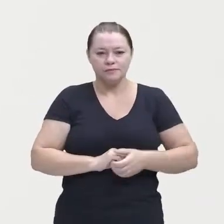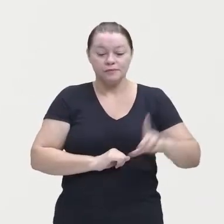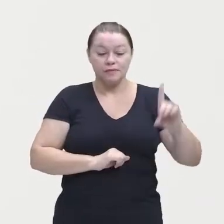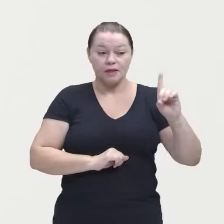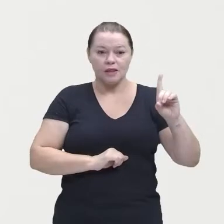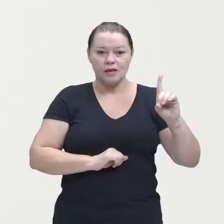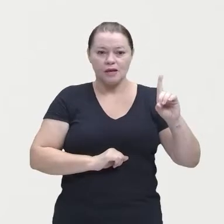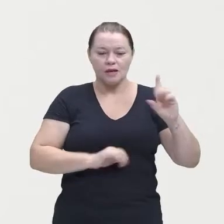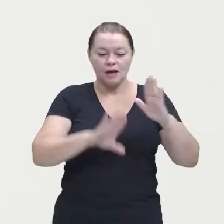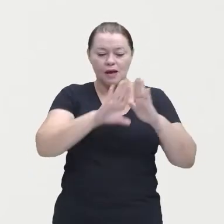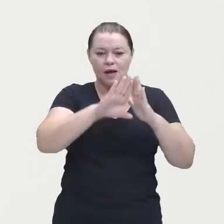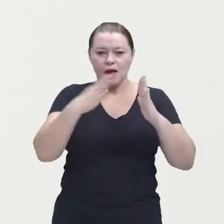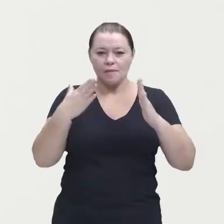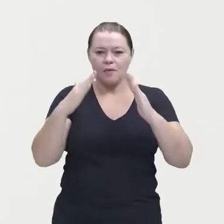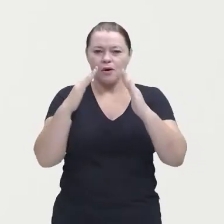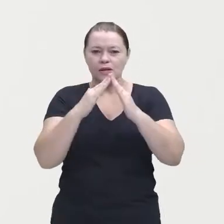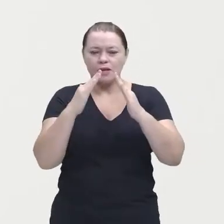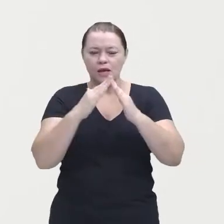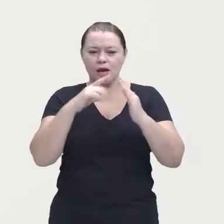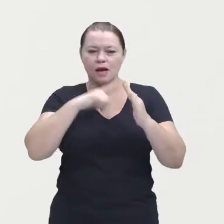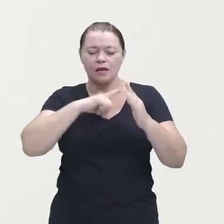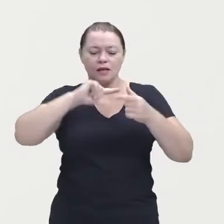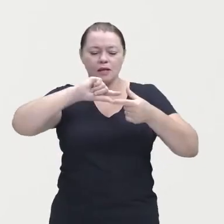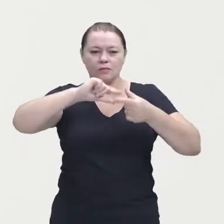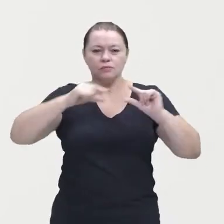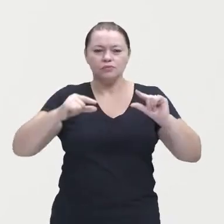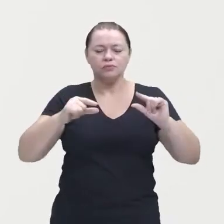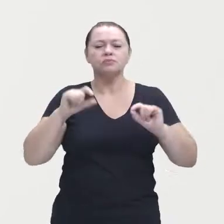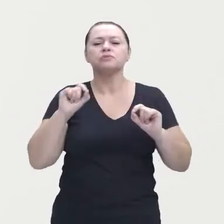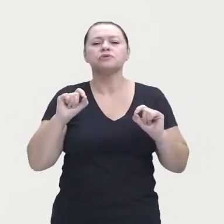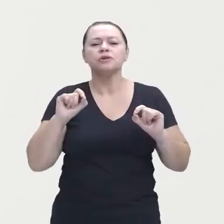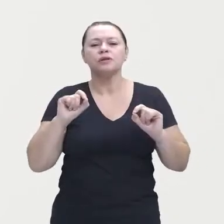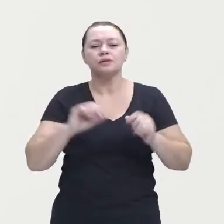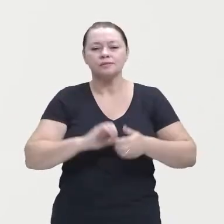da casa tem o formato de 1.